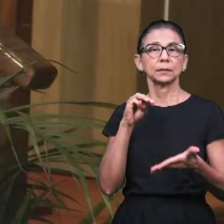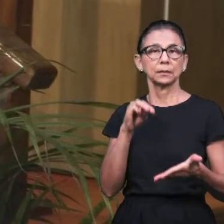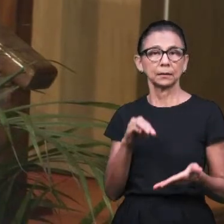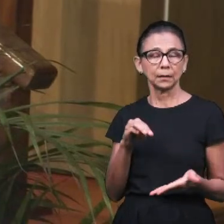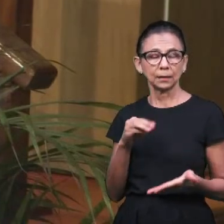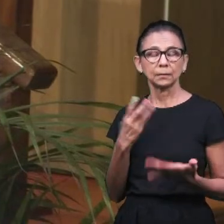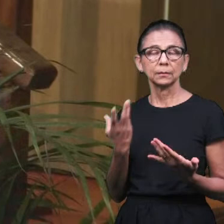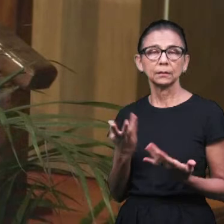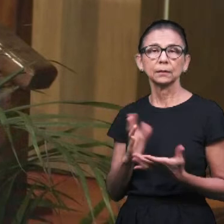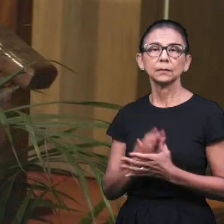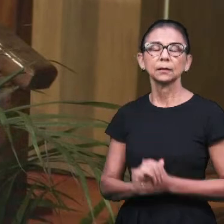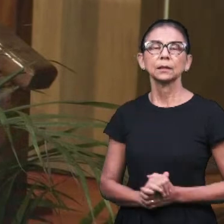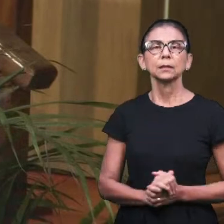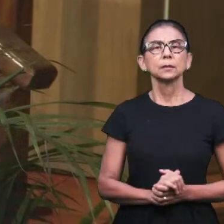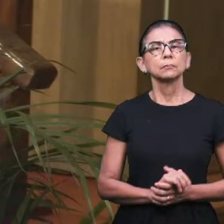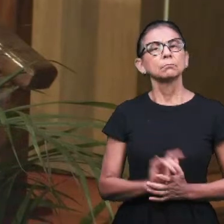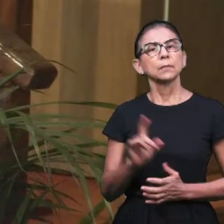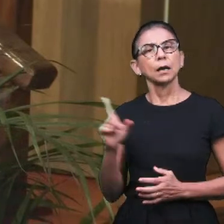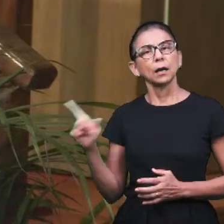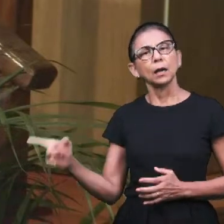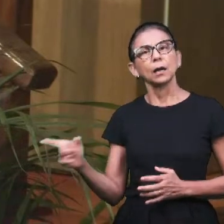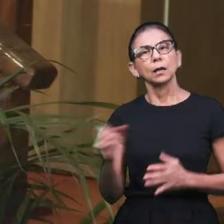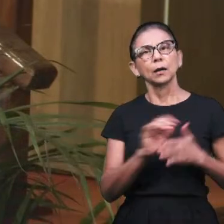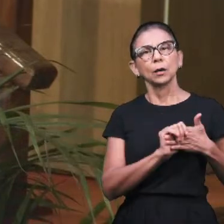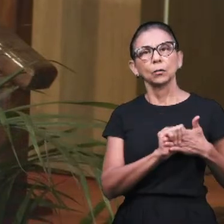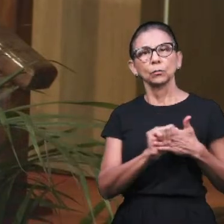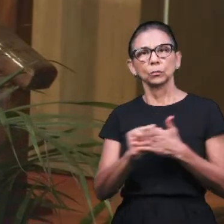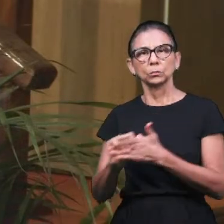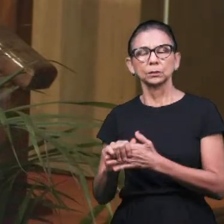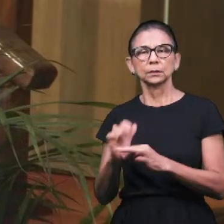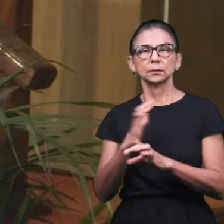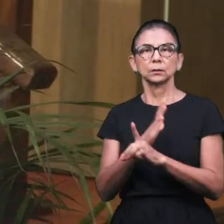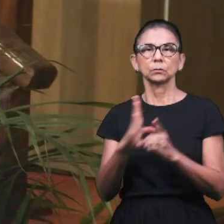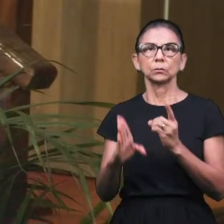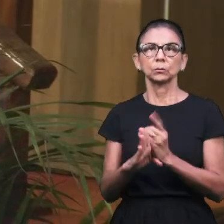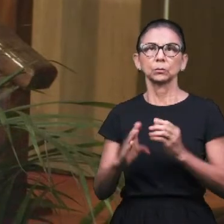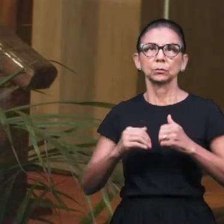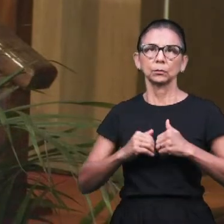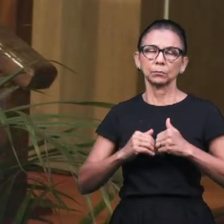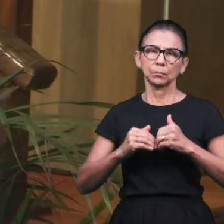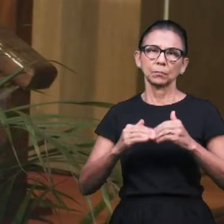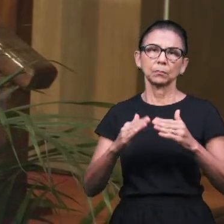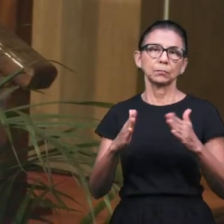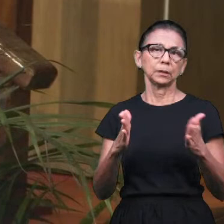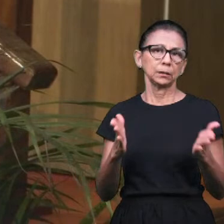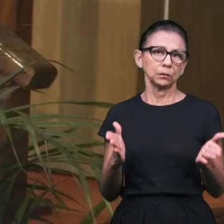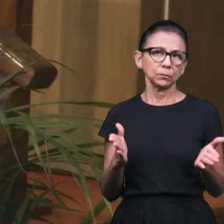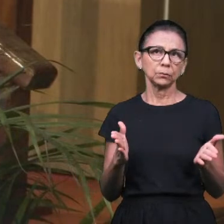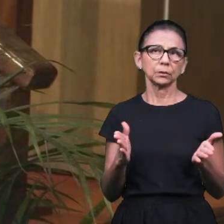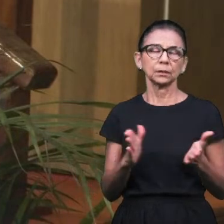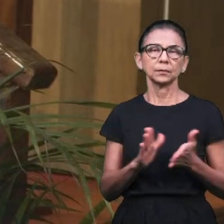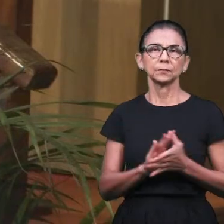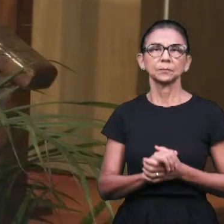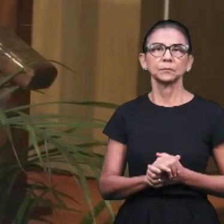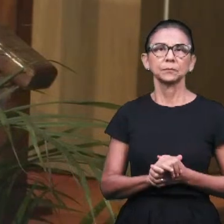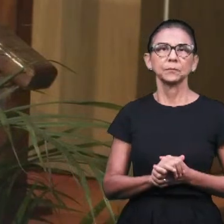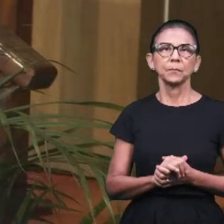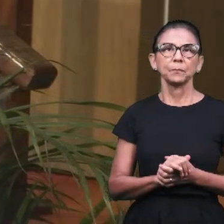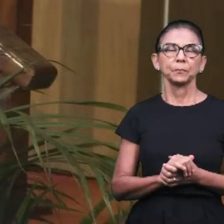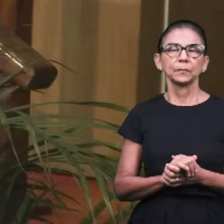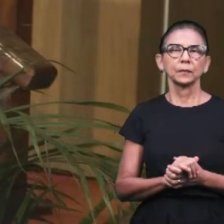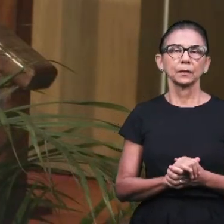conduzir, vai ministrar o culto de abertura e esse culto de sexta-feira, que é o nosso